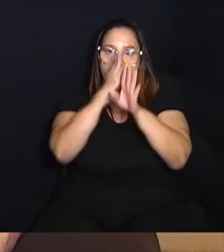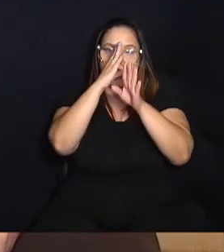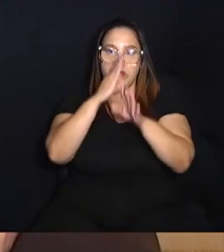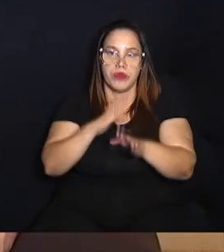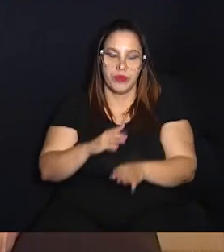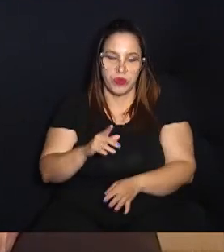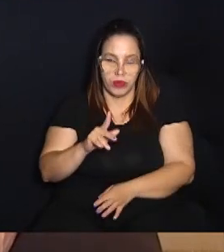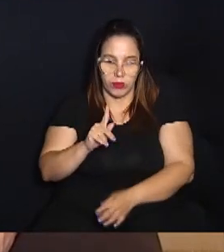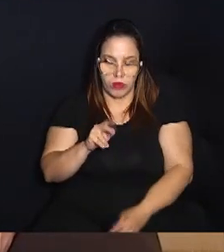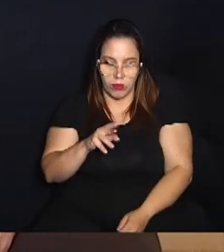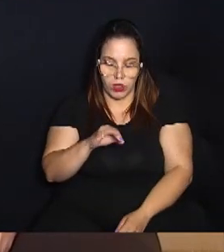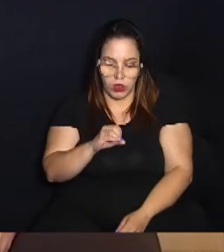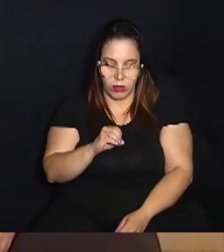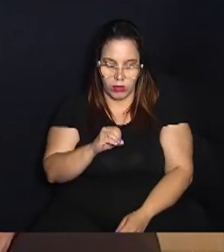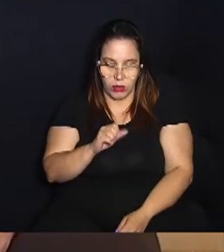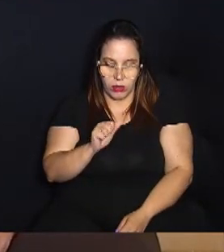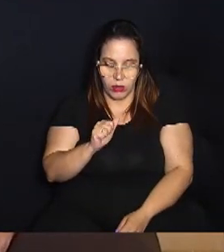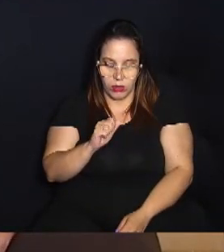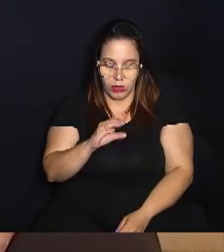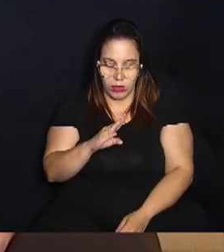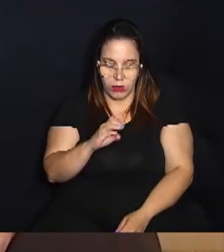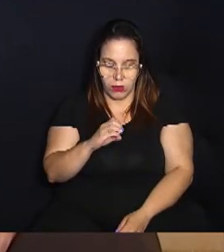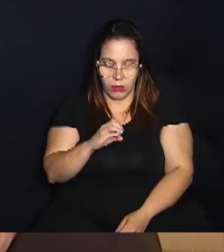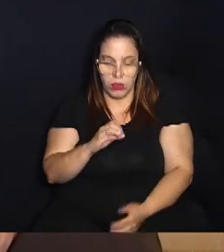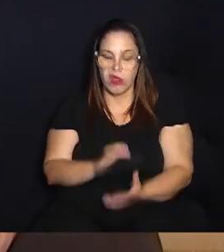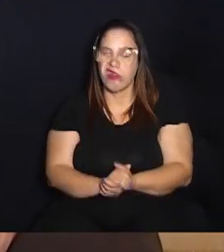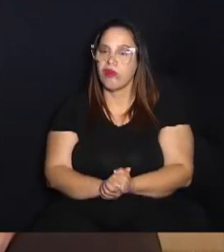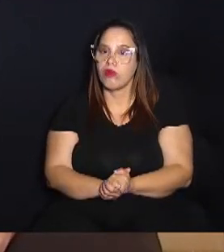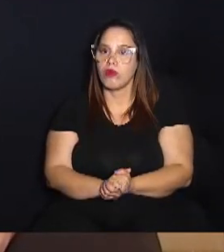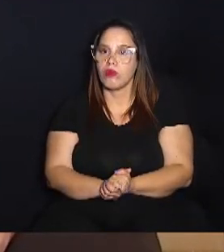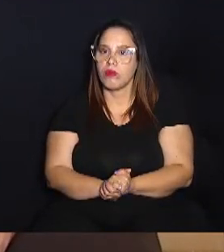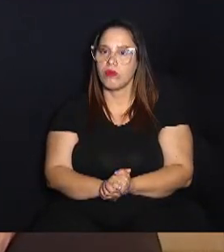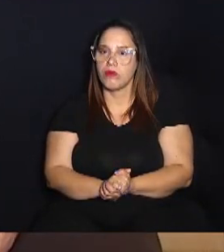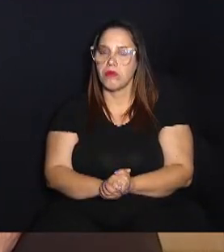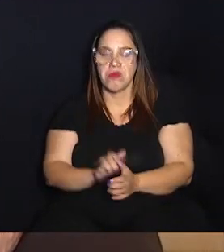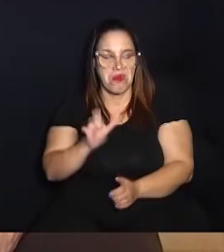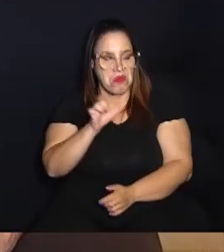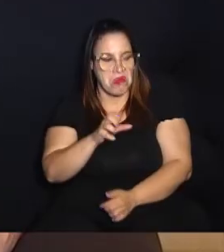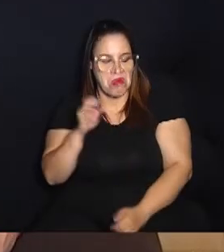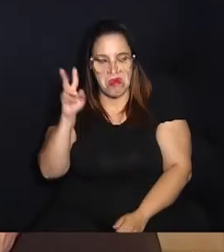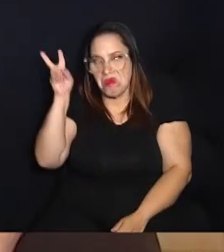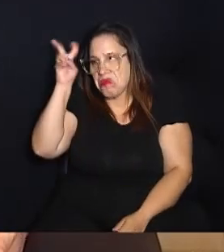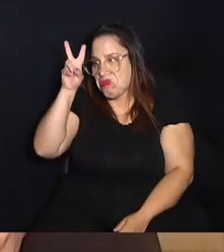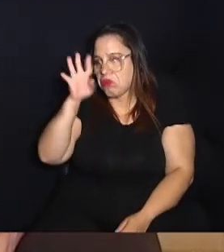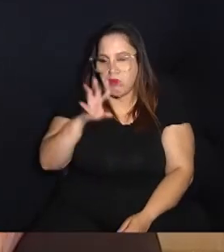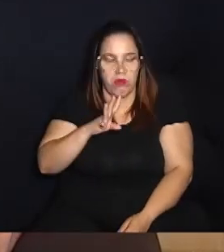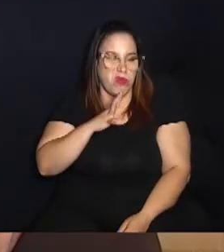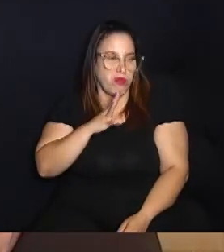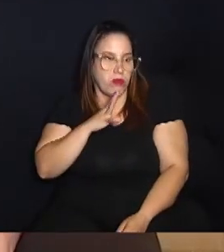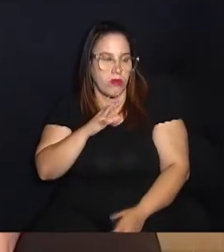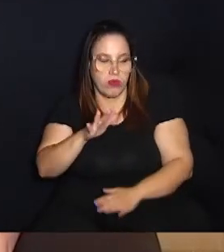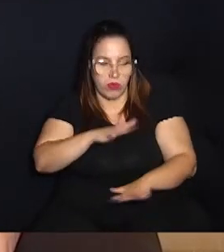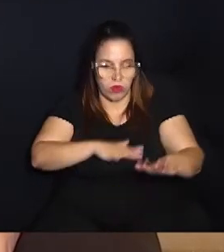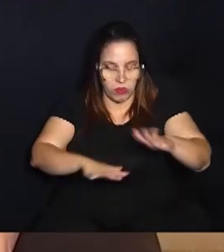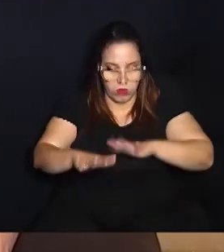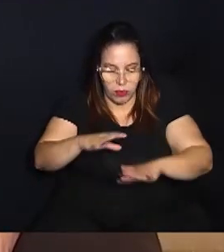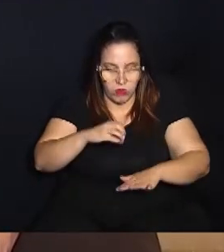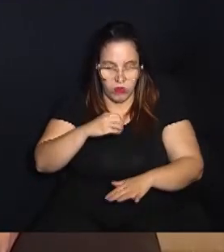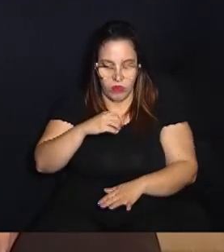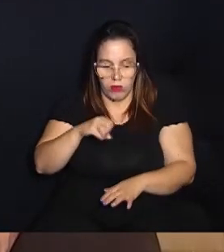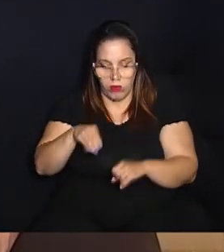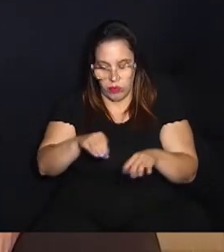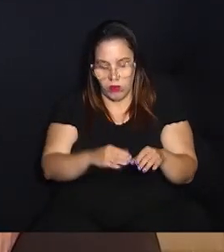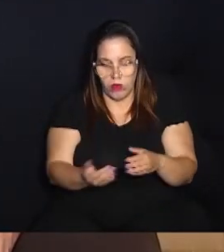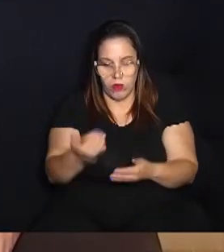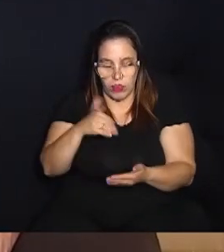Nacional de Alfabetização no governo João Goulart. Então é uma das personagens históricas mais conhecidas no campo da educação, dentro e